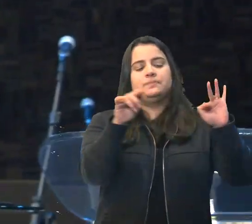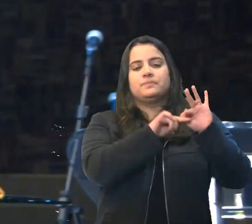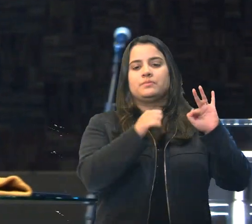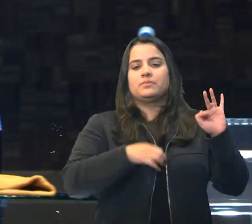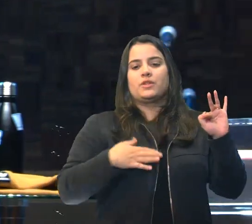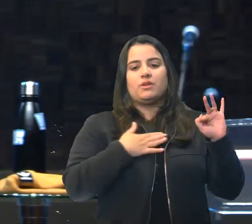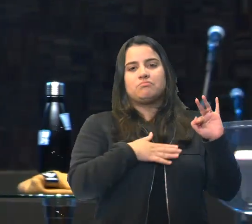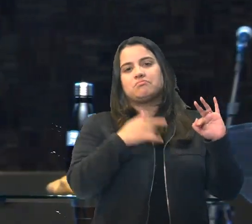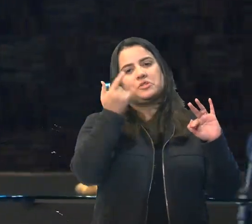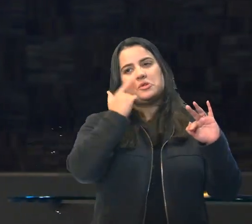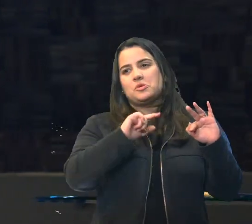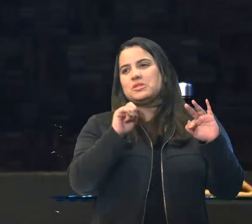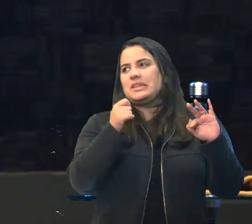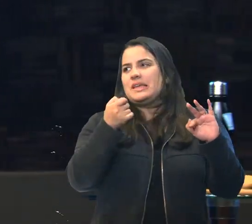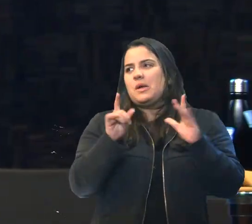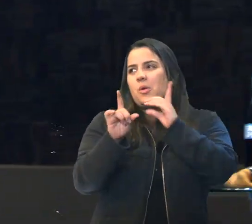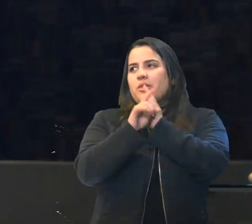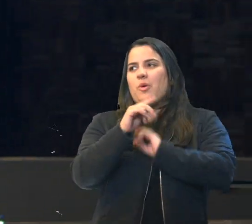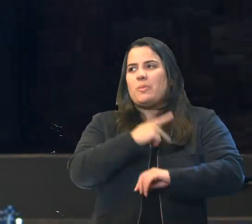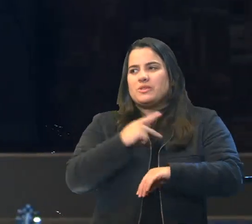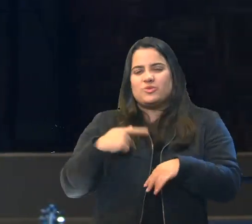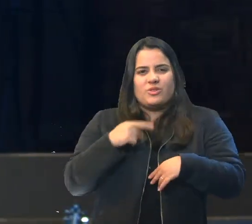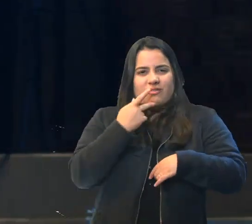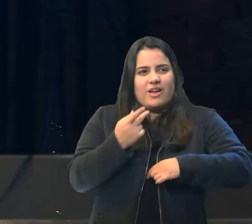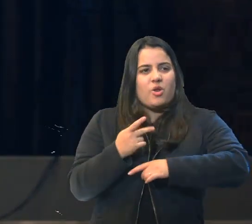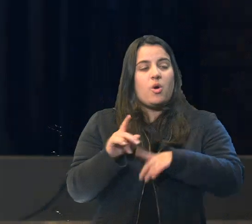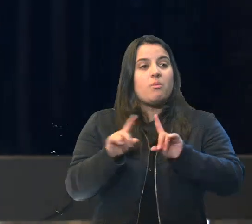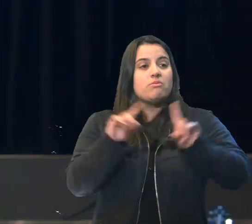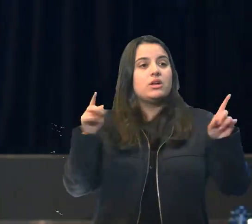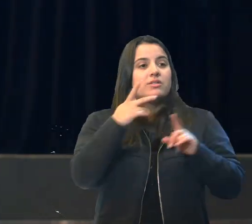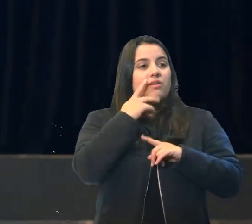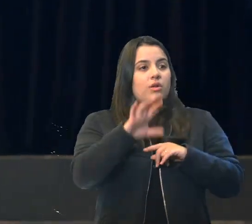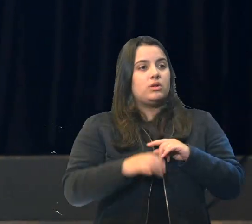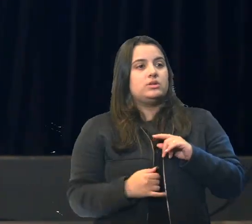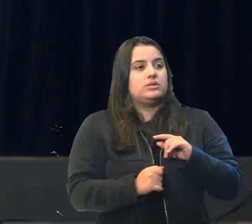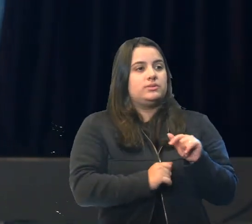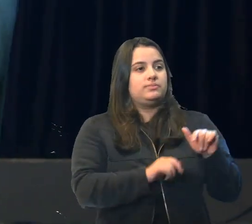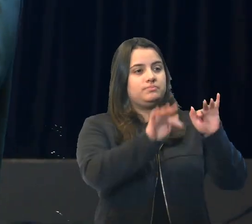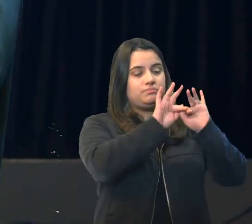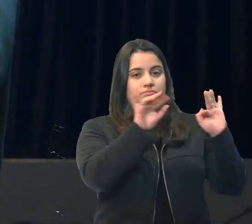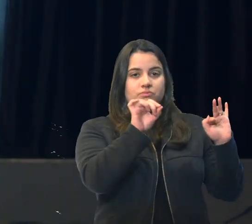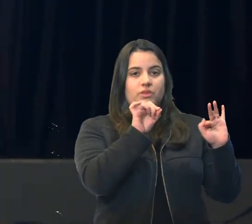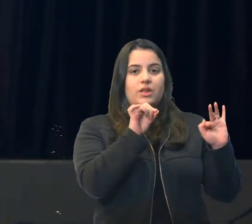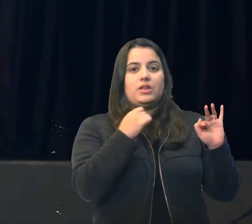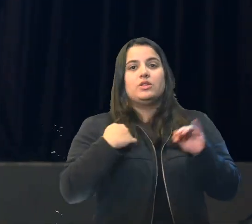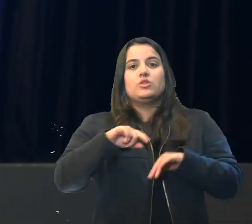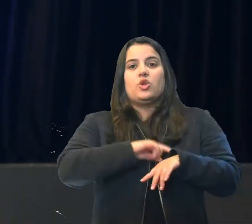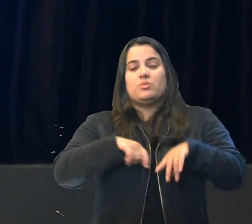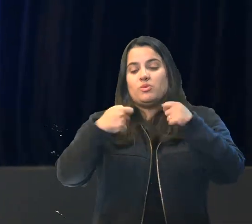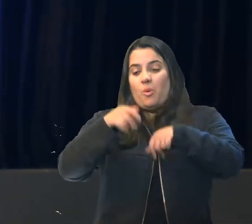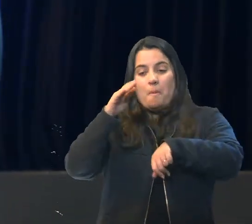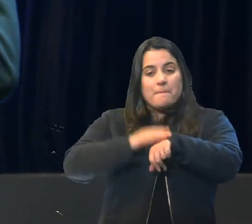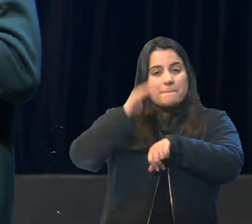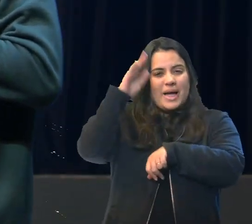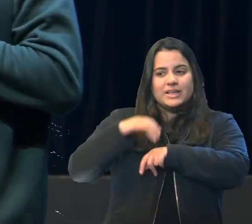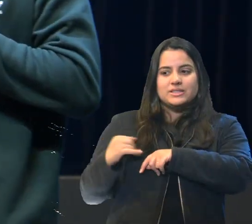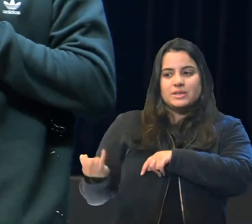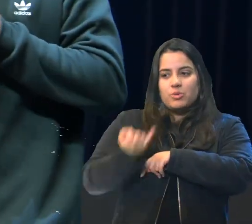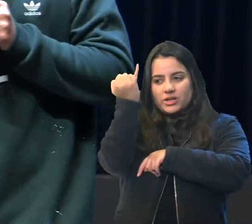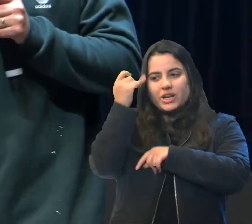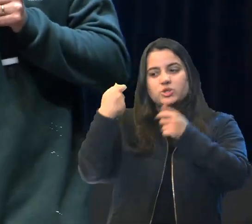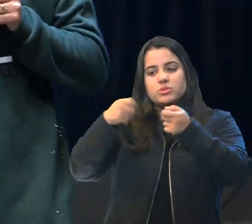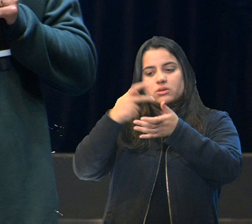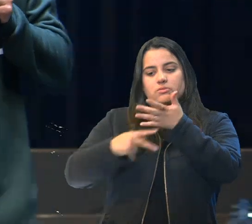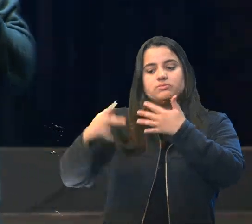consegui achar o pastor que disse ela, mas ele disse assim, que nós devemos colocar o mais importante no lugar mais importante. Repete